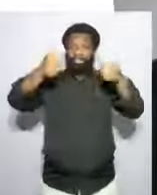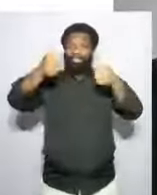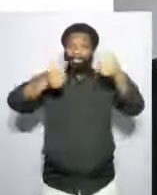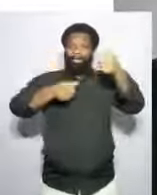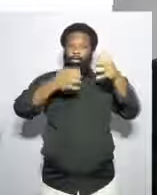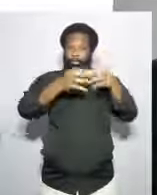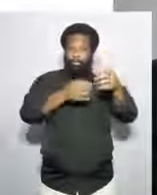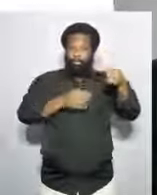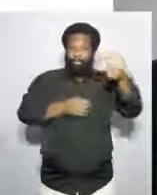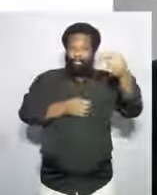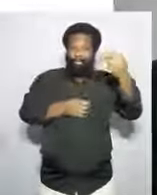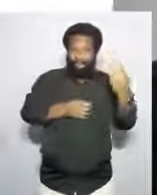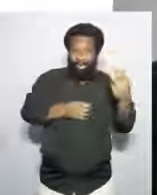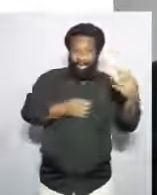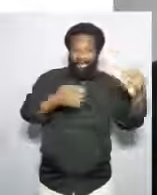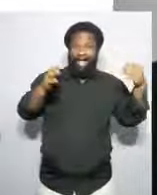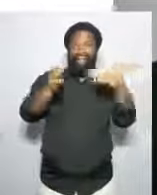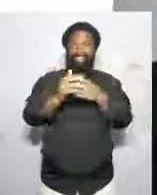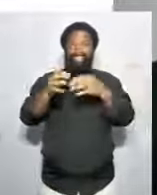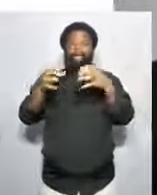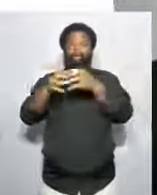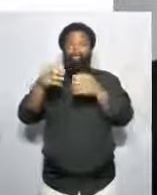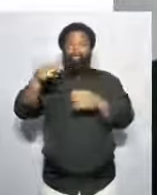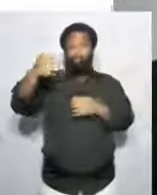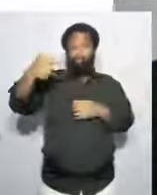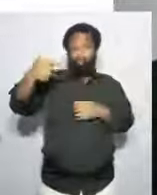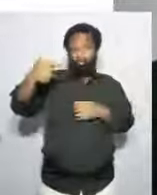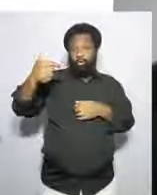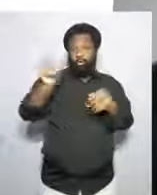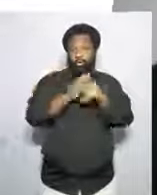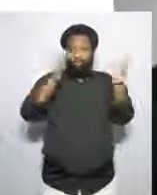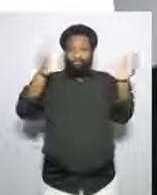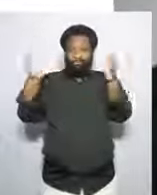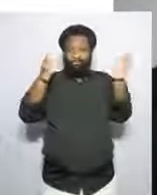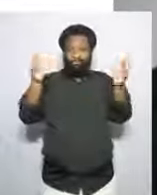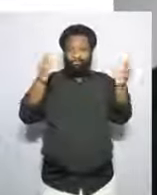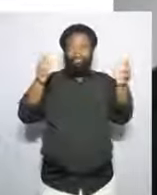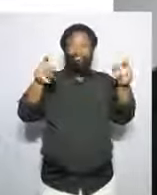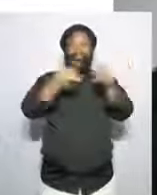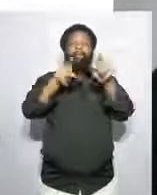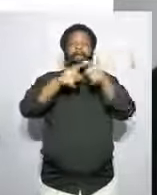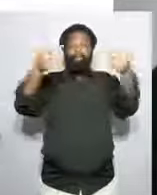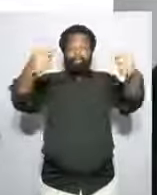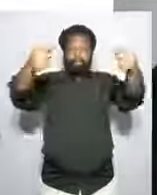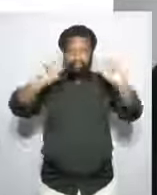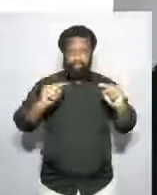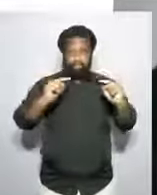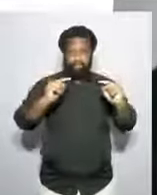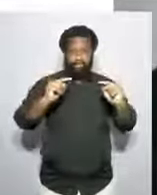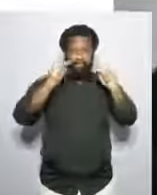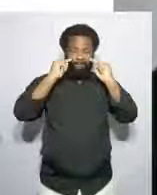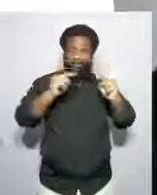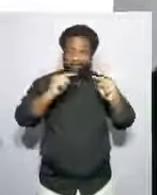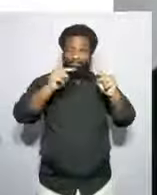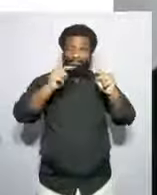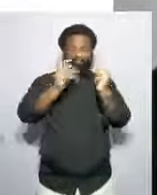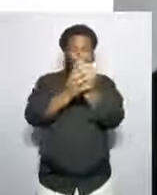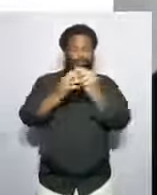12, que são esses daqui, ó, do meio, e também esses daqui de baixo, pessoal, esses aqui de baixo,